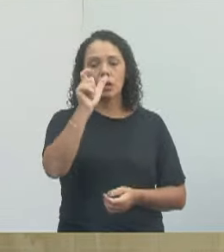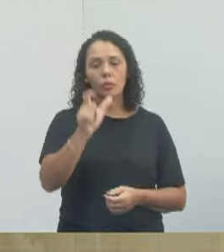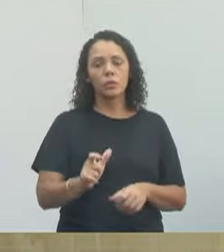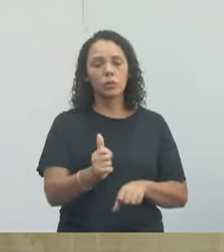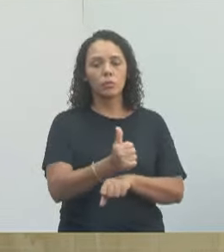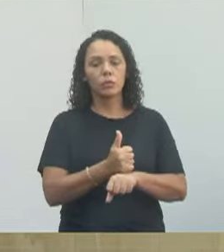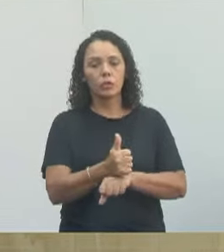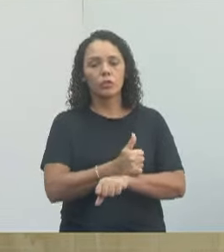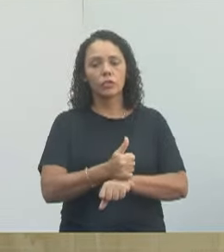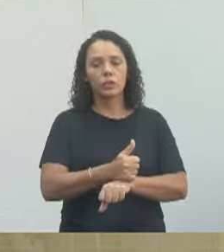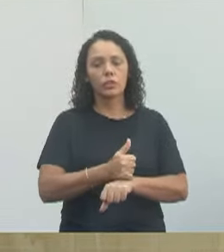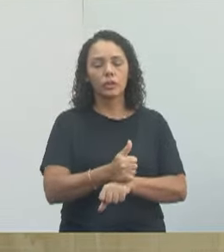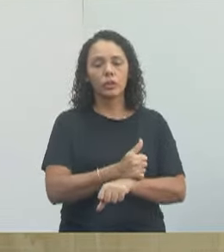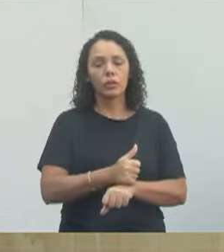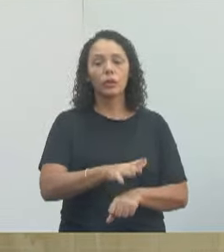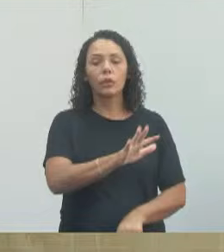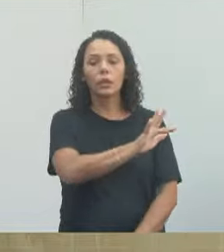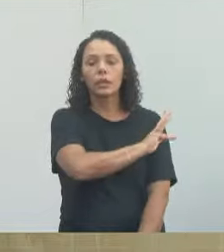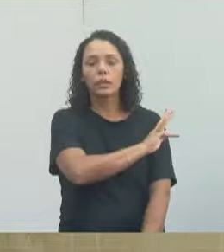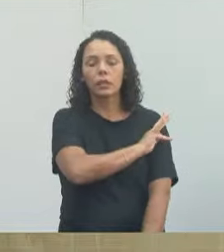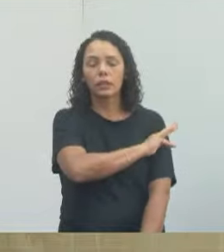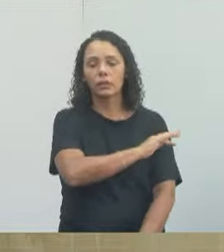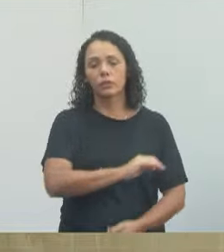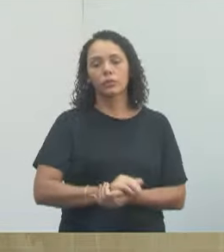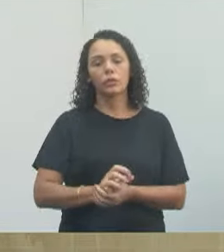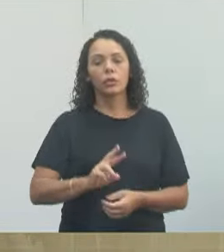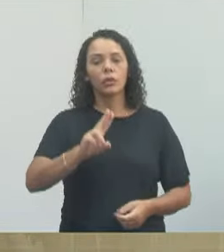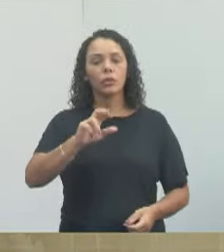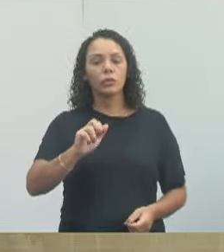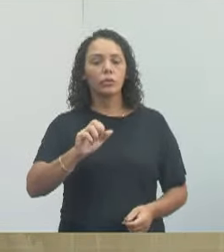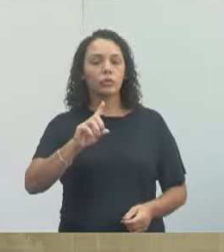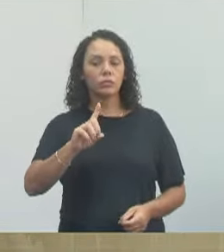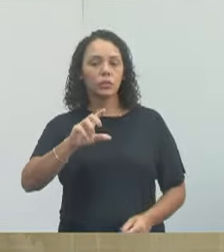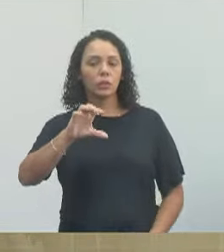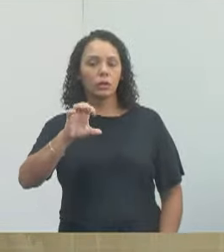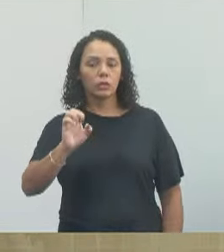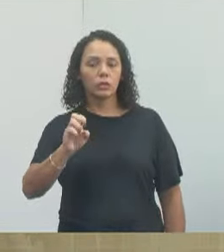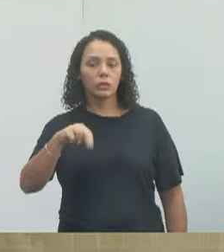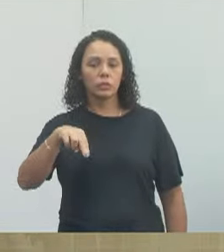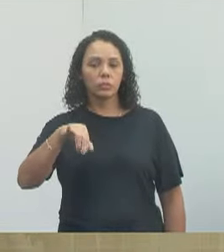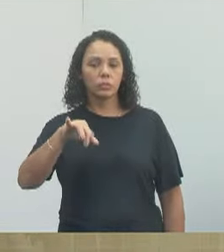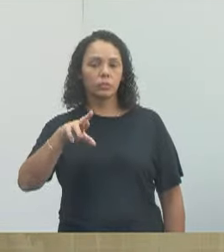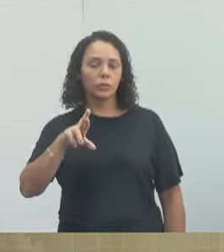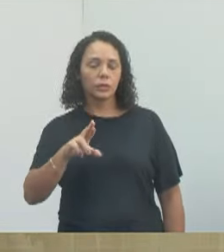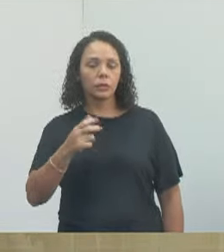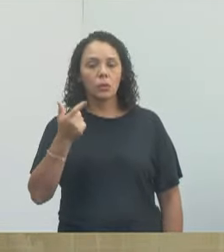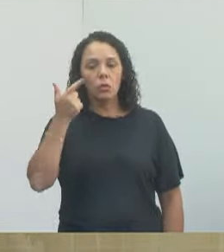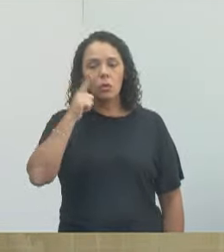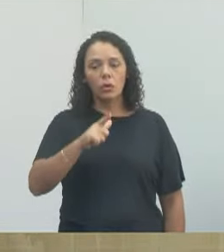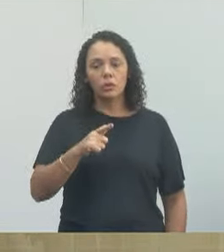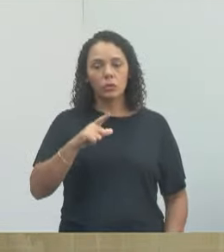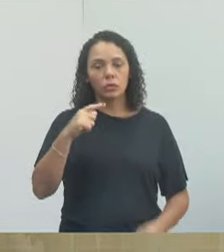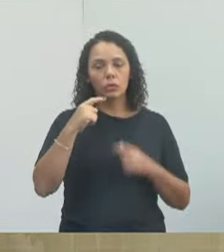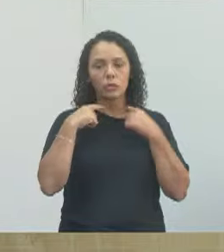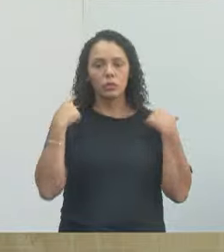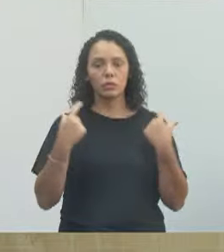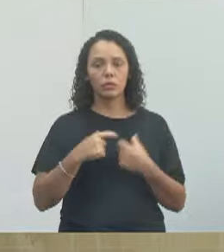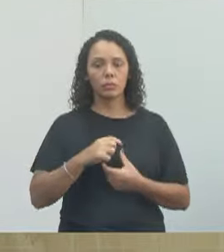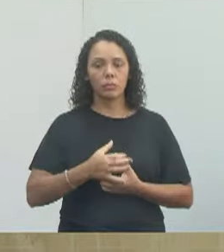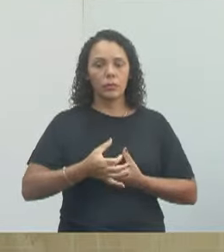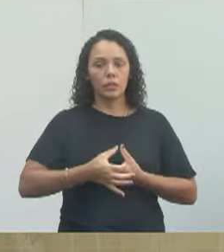Tênis Clube de do clube de tênis de mesa de Jacarei pela conquista de 14 medalhas no torneio